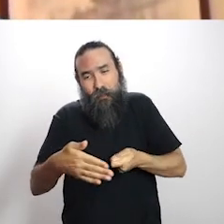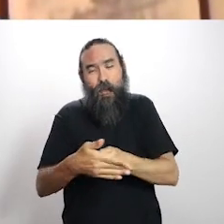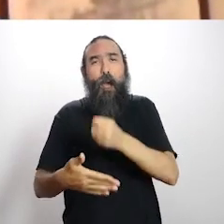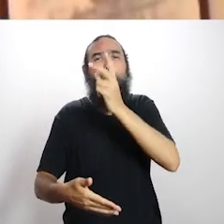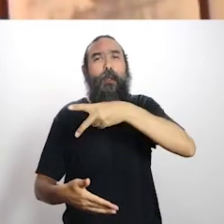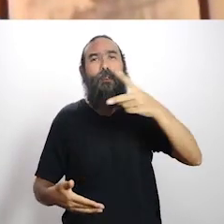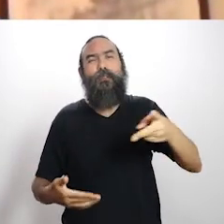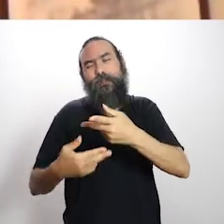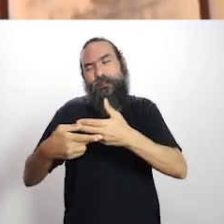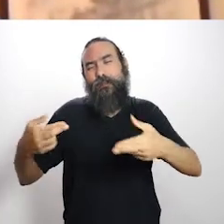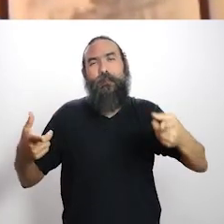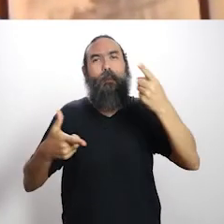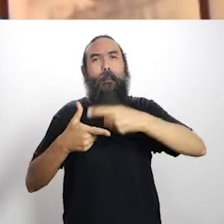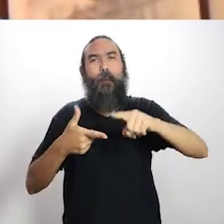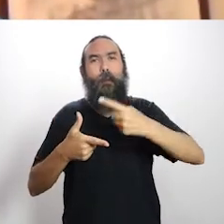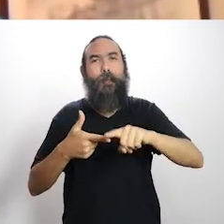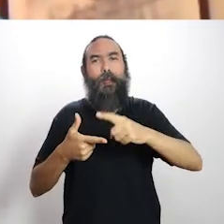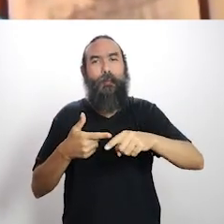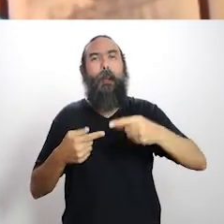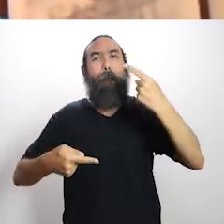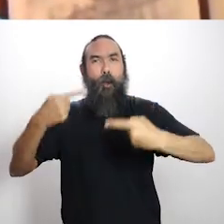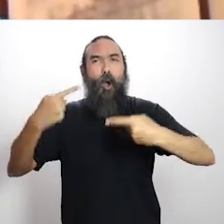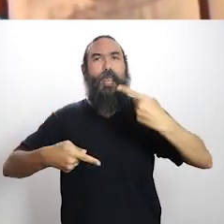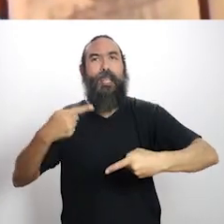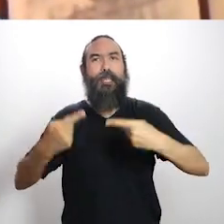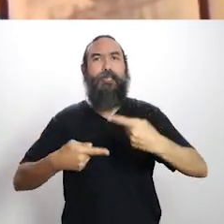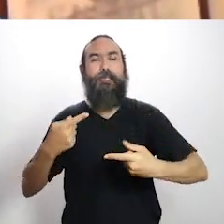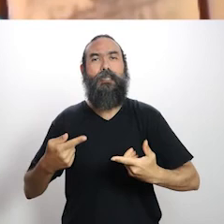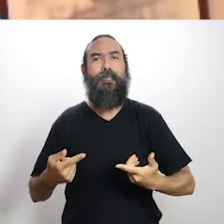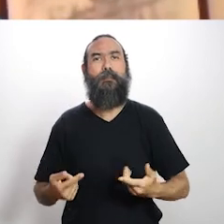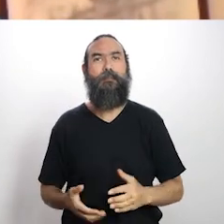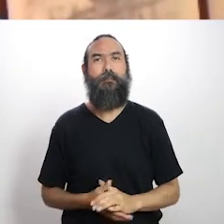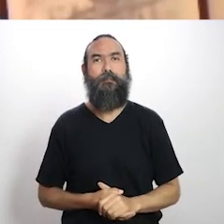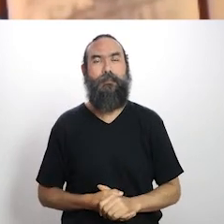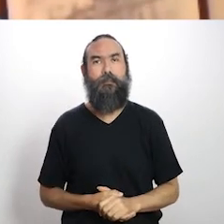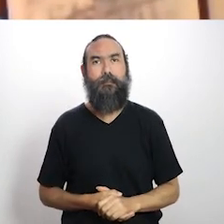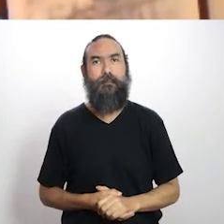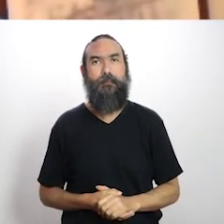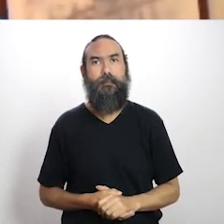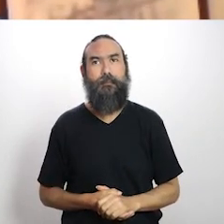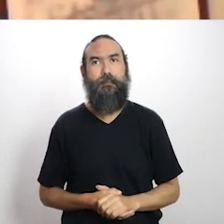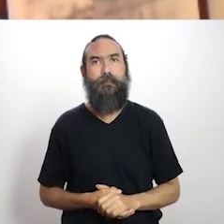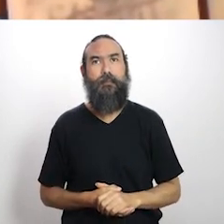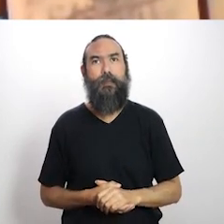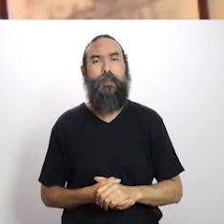construiu uma lei exatamente nesse ambiente e de uma forma